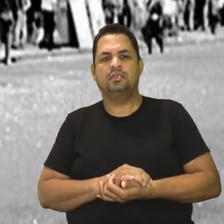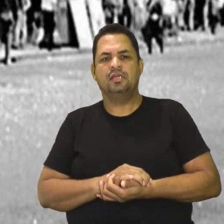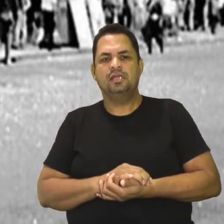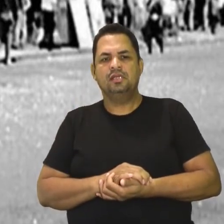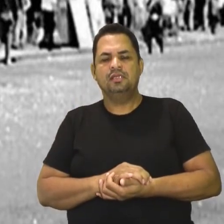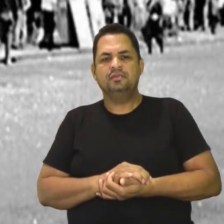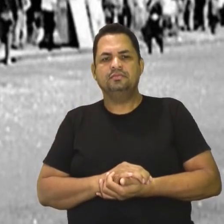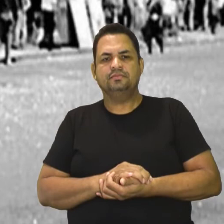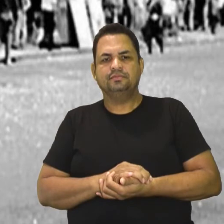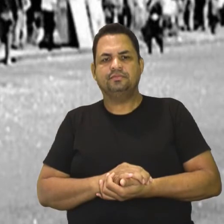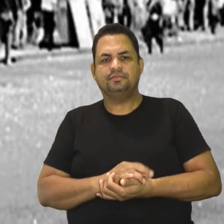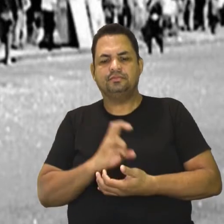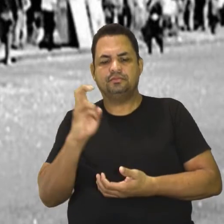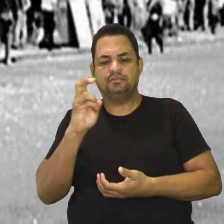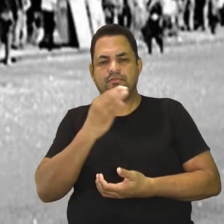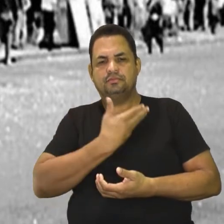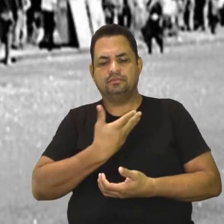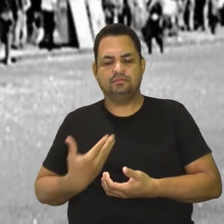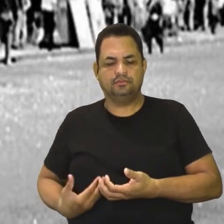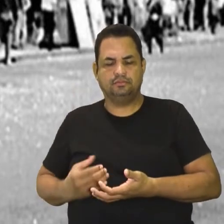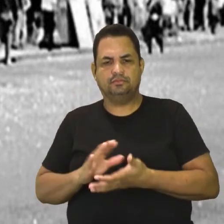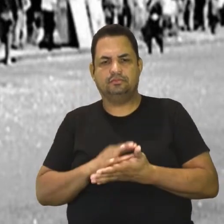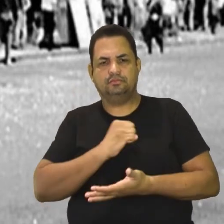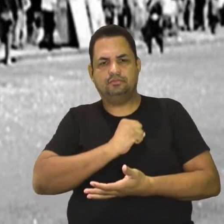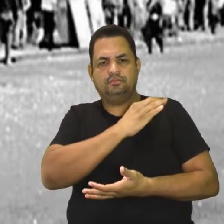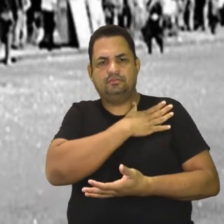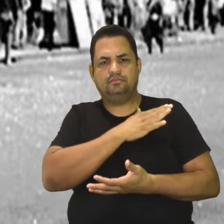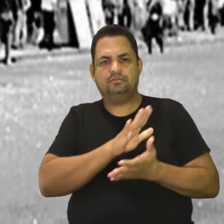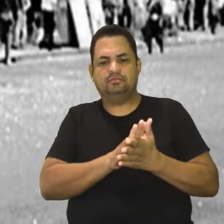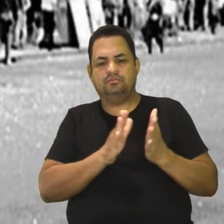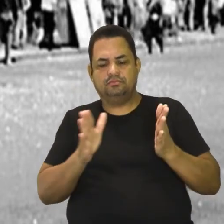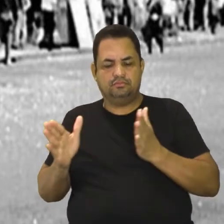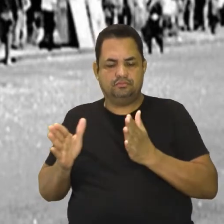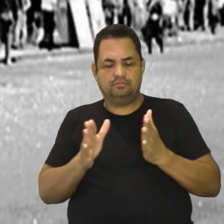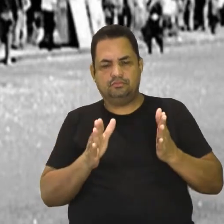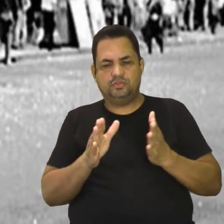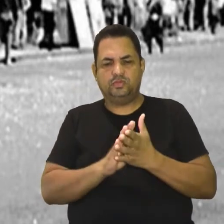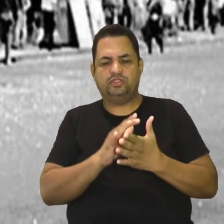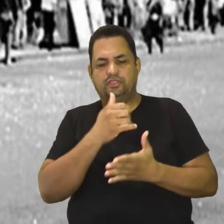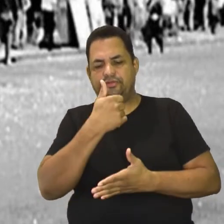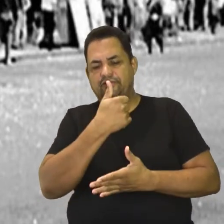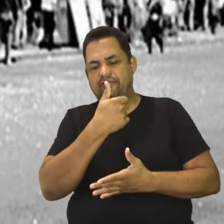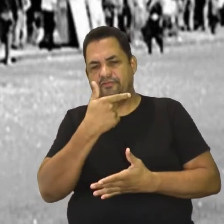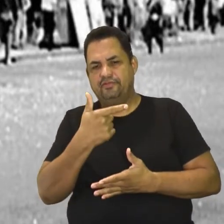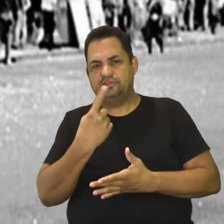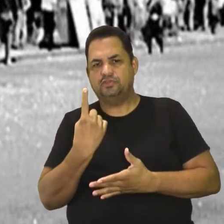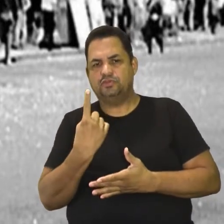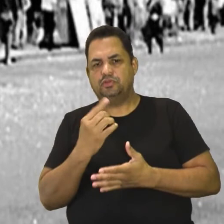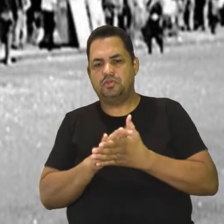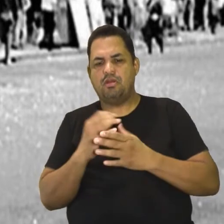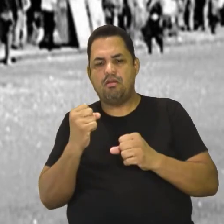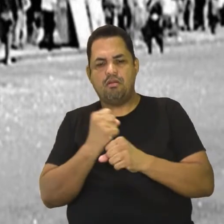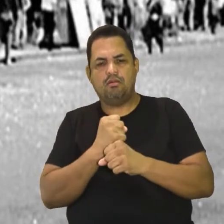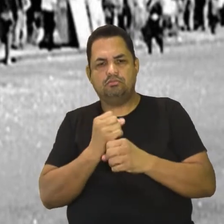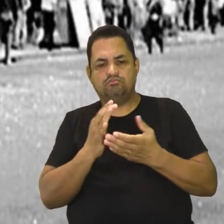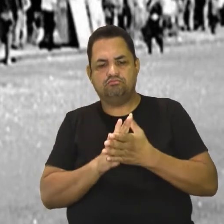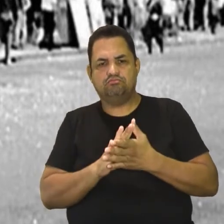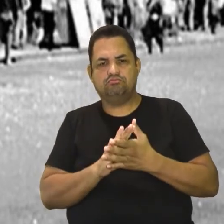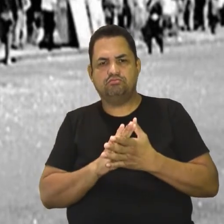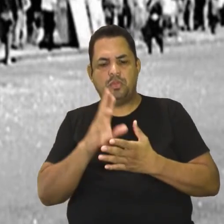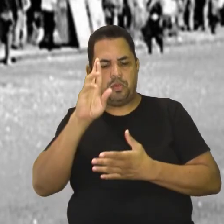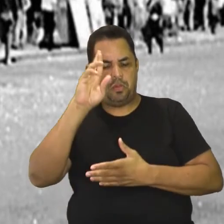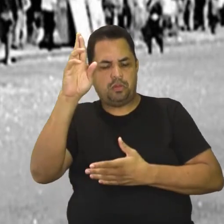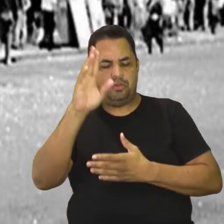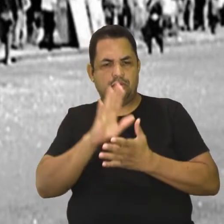Então, são os 5 governos militares que vão ficar durante 21 anos no comando do Brasil.